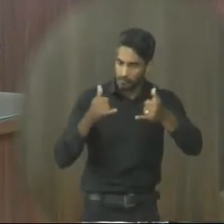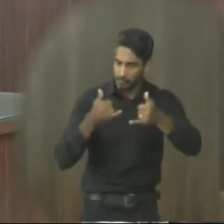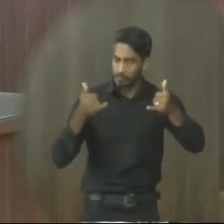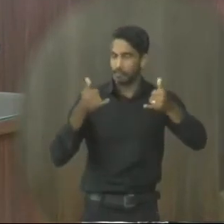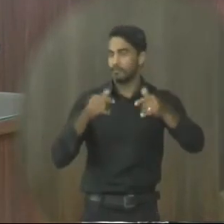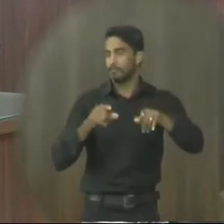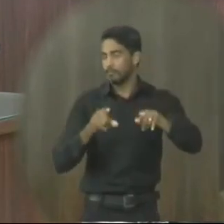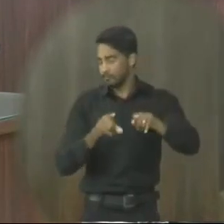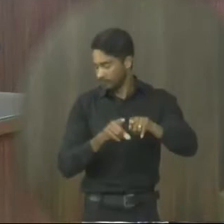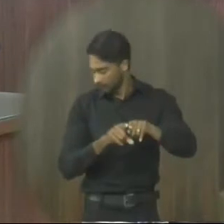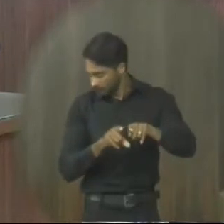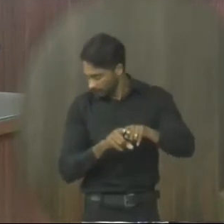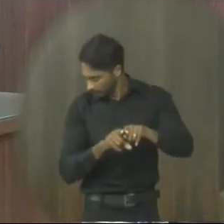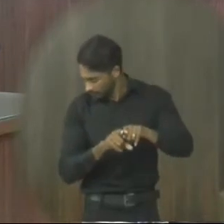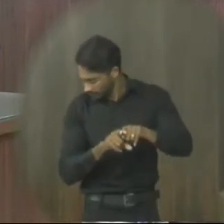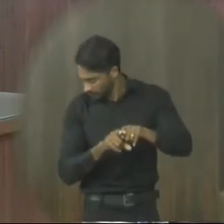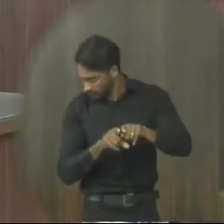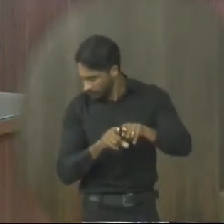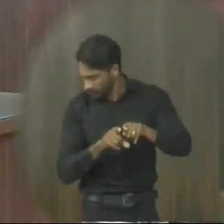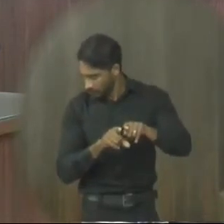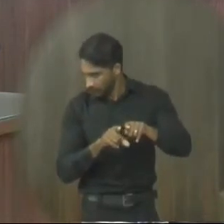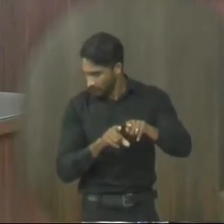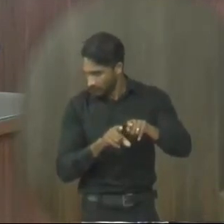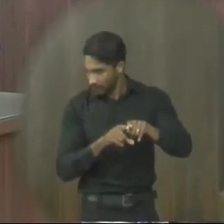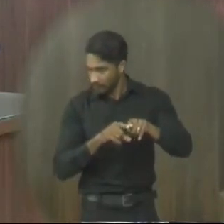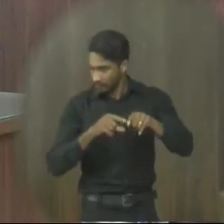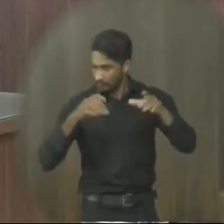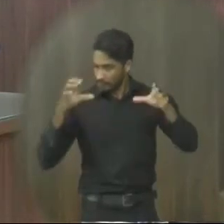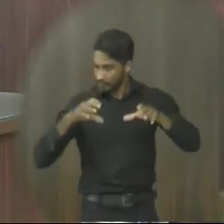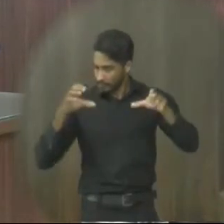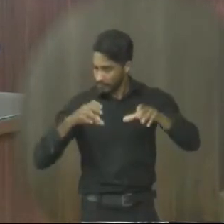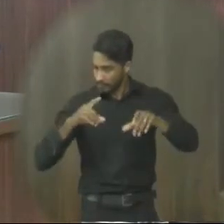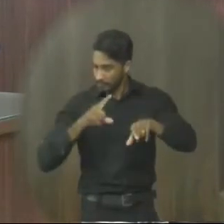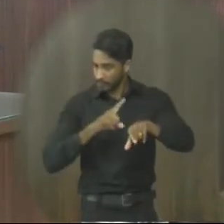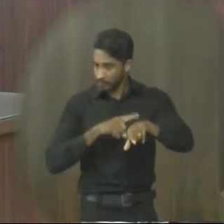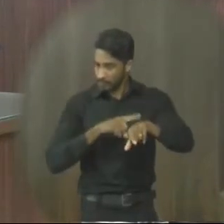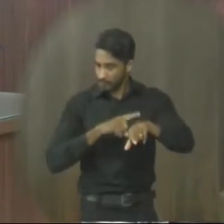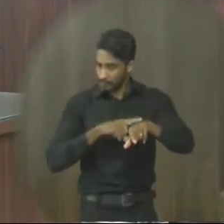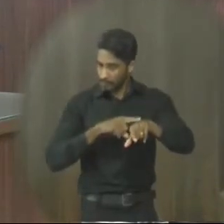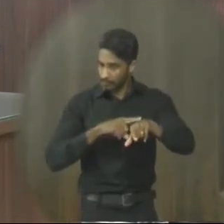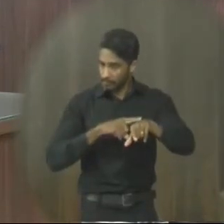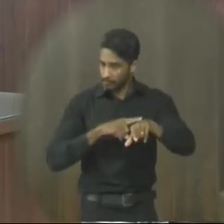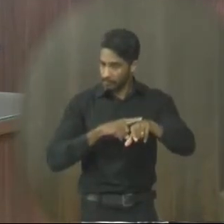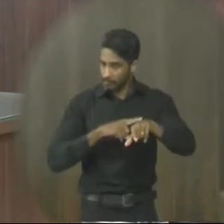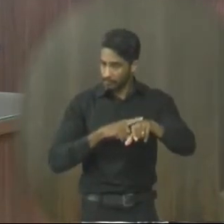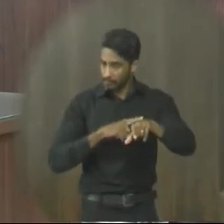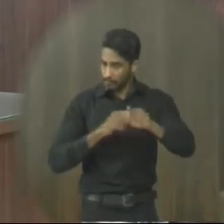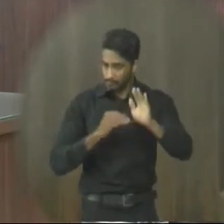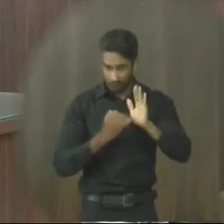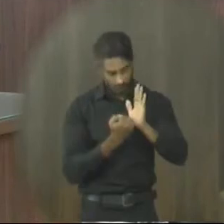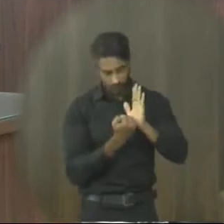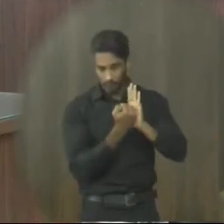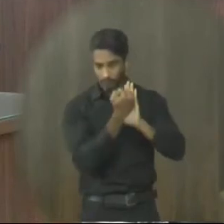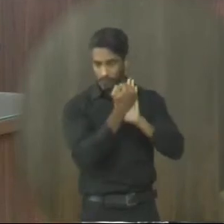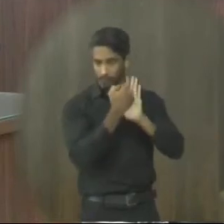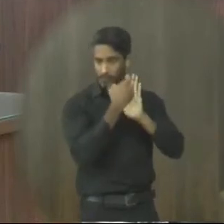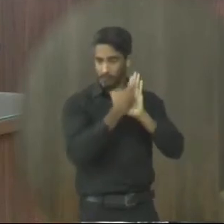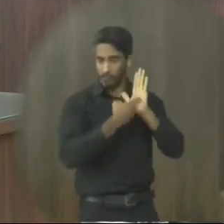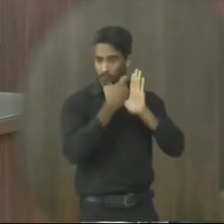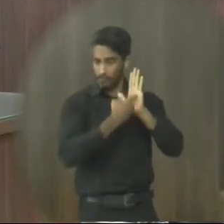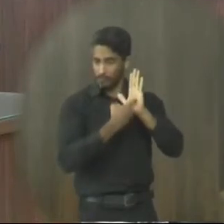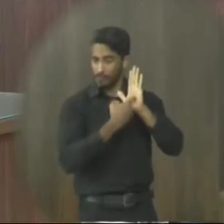após a temporada abundante da chuva, a taxa de distribuição instituída